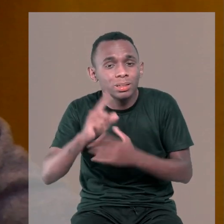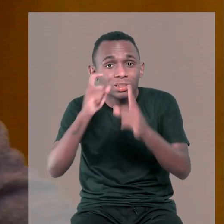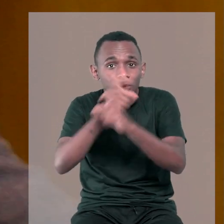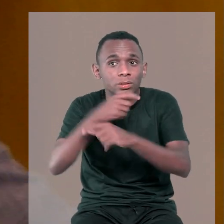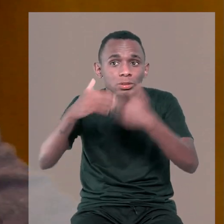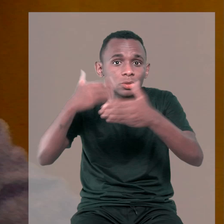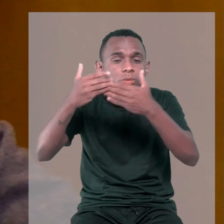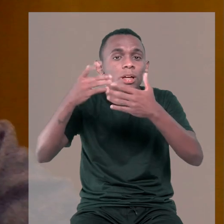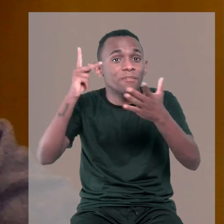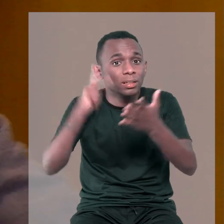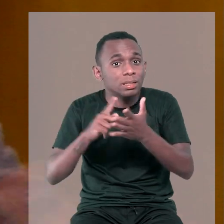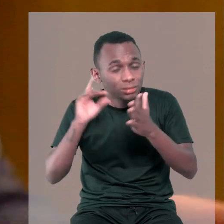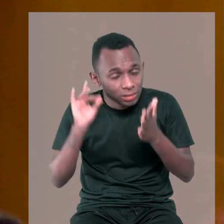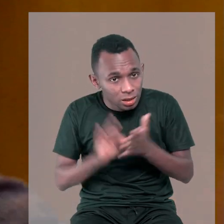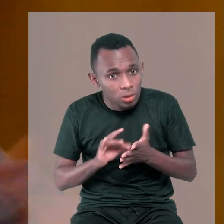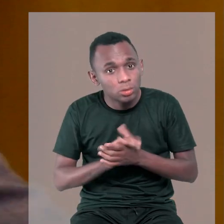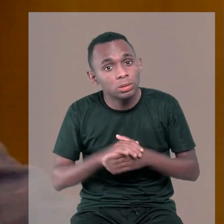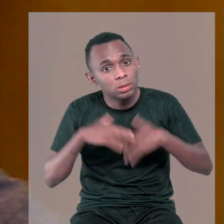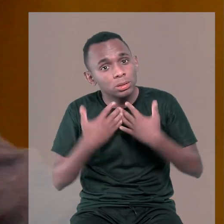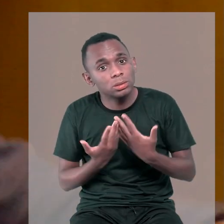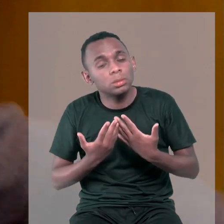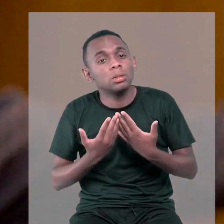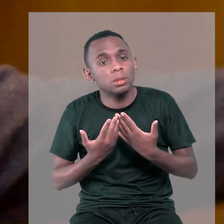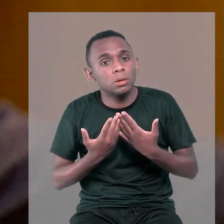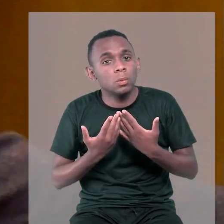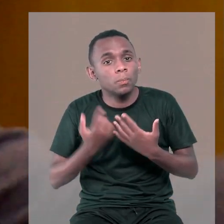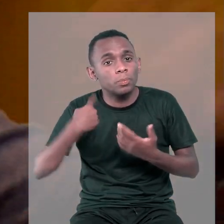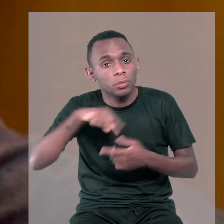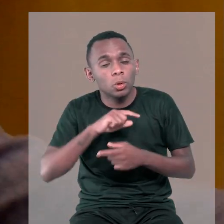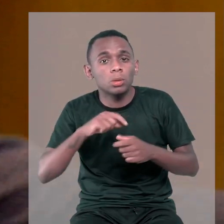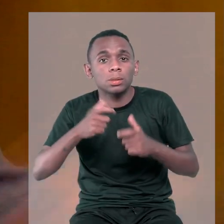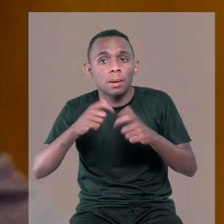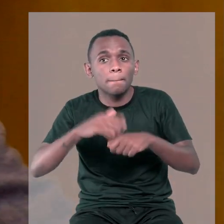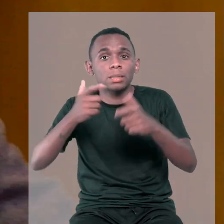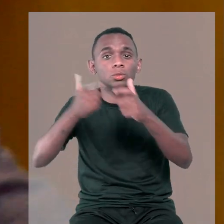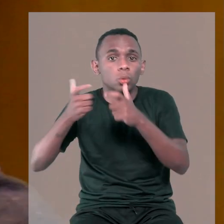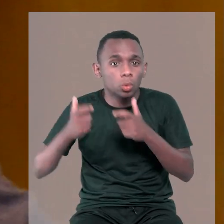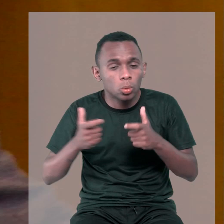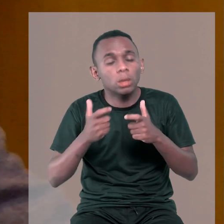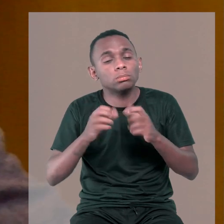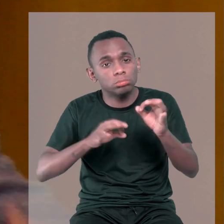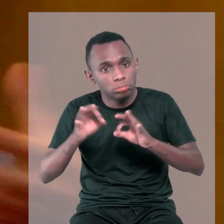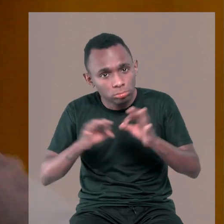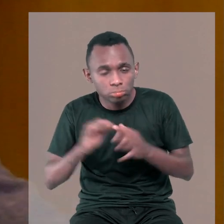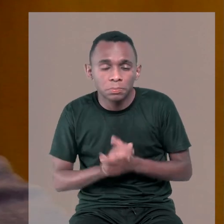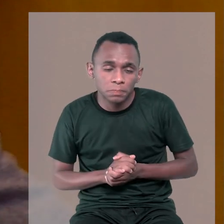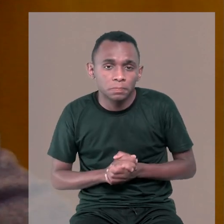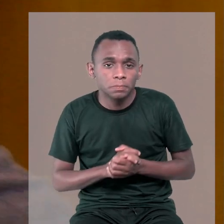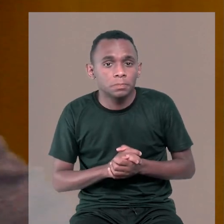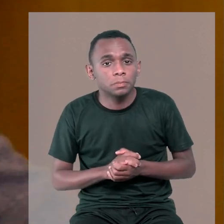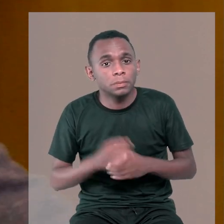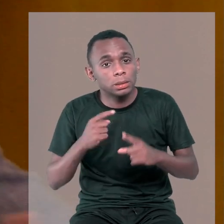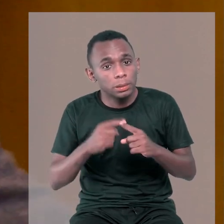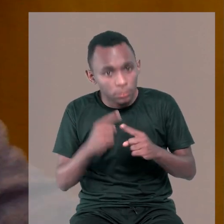dia, né, um questionamento que já existia lá, se for pensar no pós-modernismo, né, tal, e que acabou virando outra